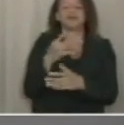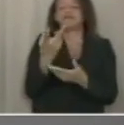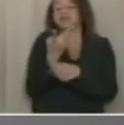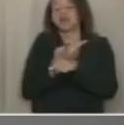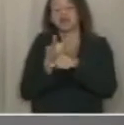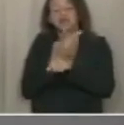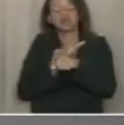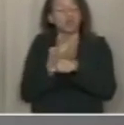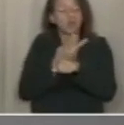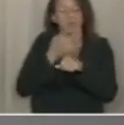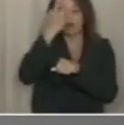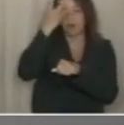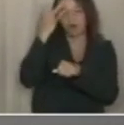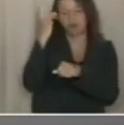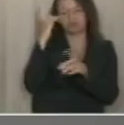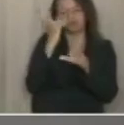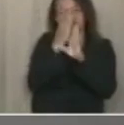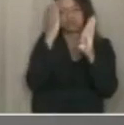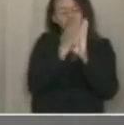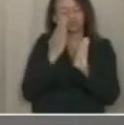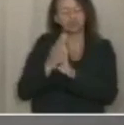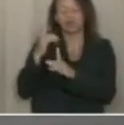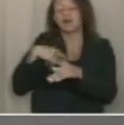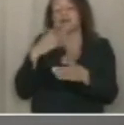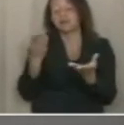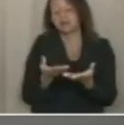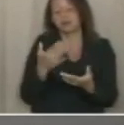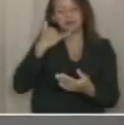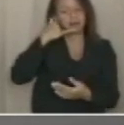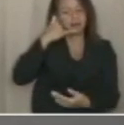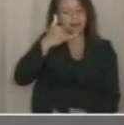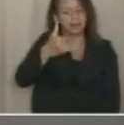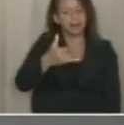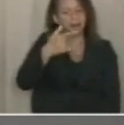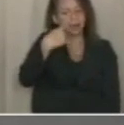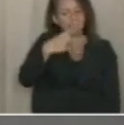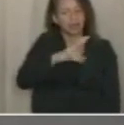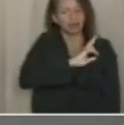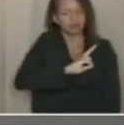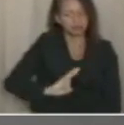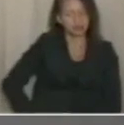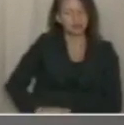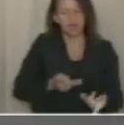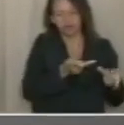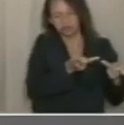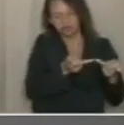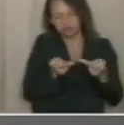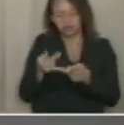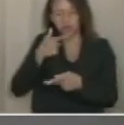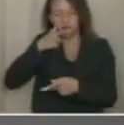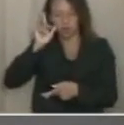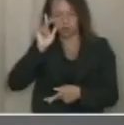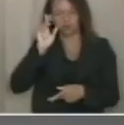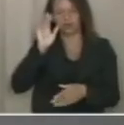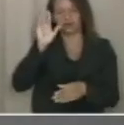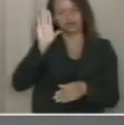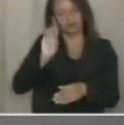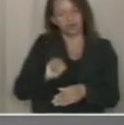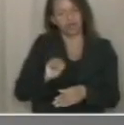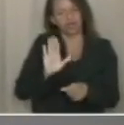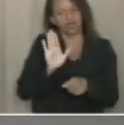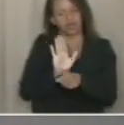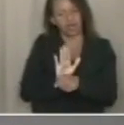procuraram pela gente sociais e Poli gações ao nosso cabinete e prontamente visitamos ontem no fim da tarde